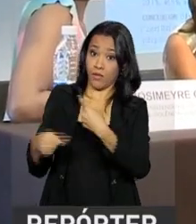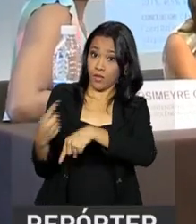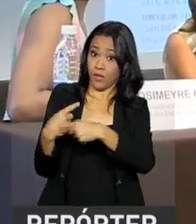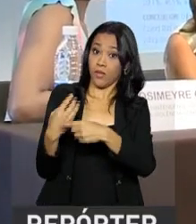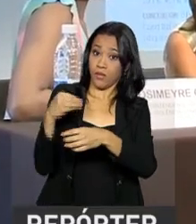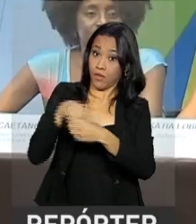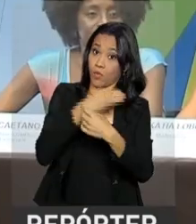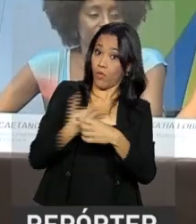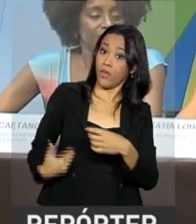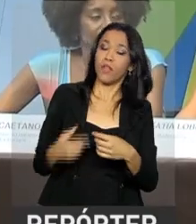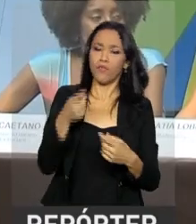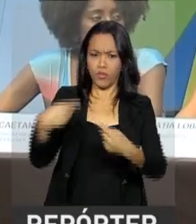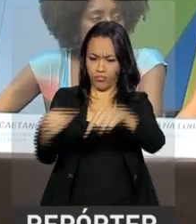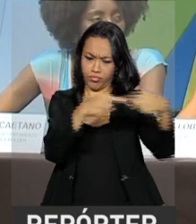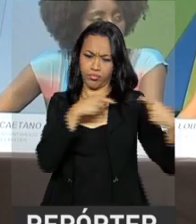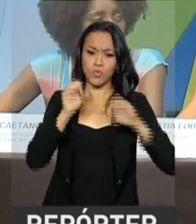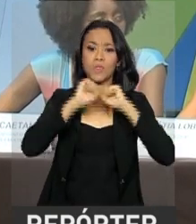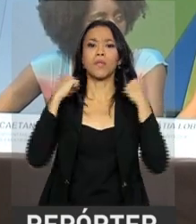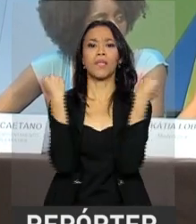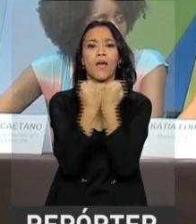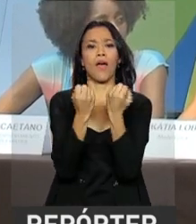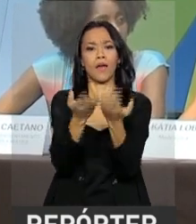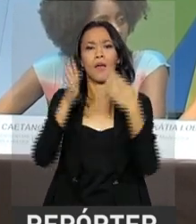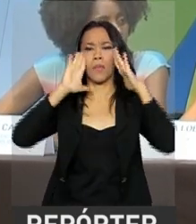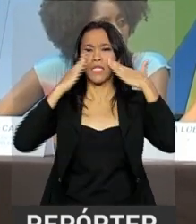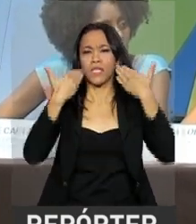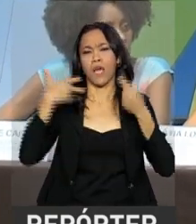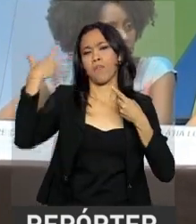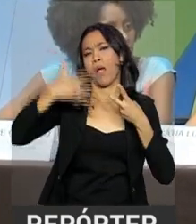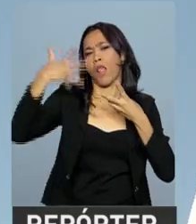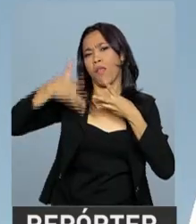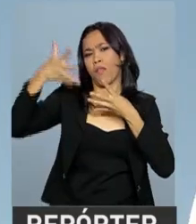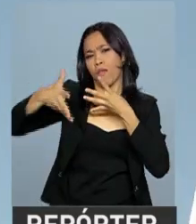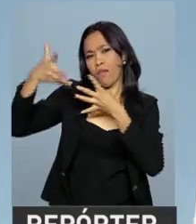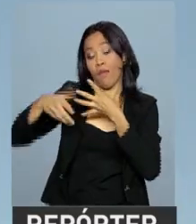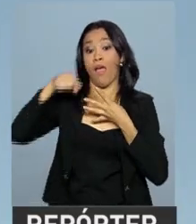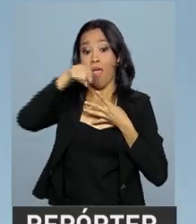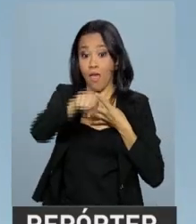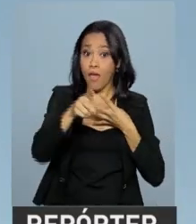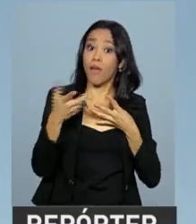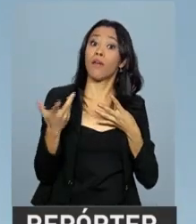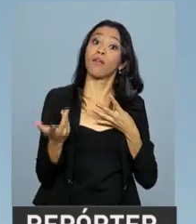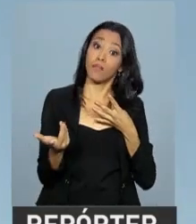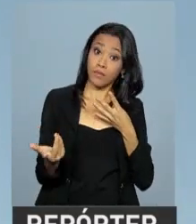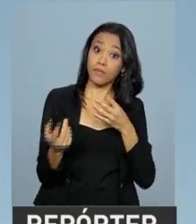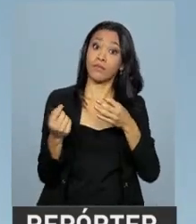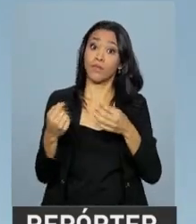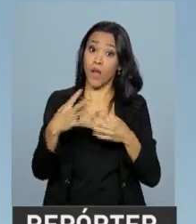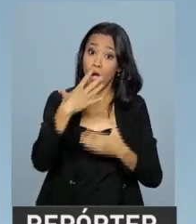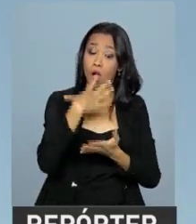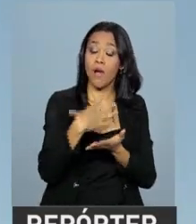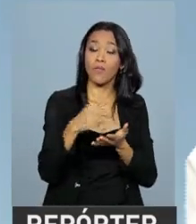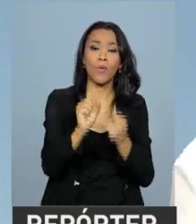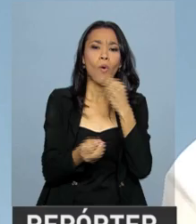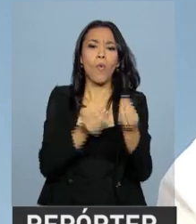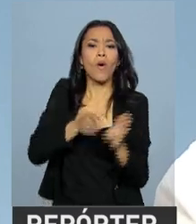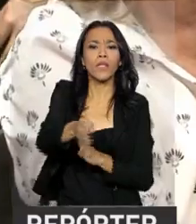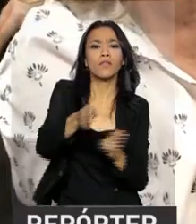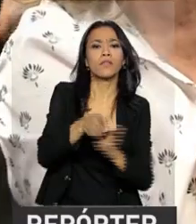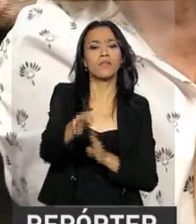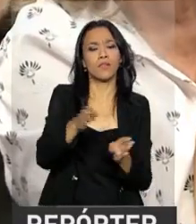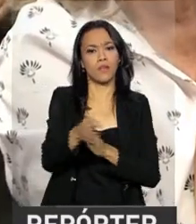seminário. As sugestões apresentadas durante o evento serão referência para a elaboração de políticas públicas do governo